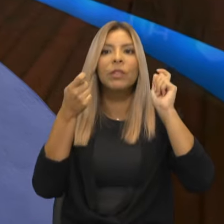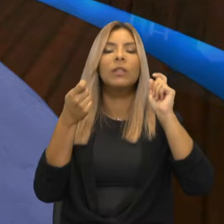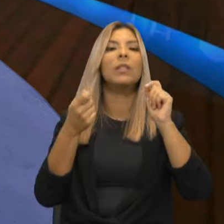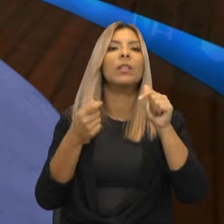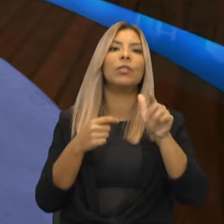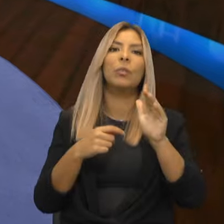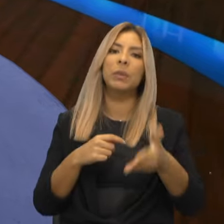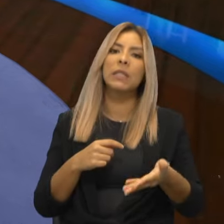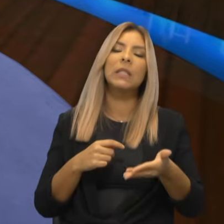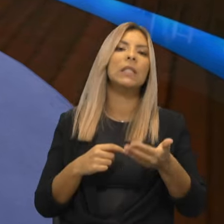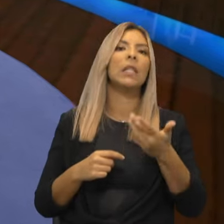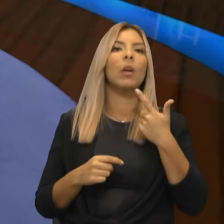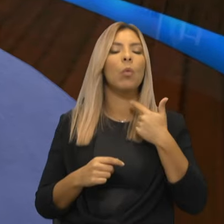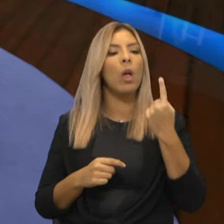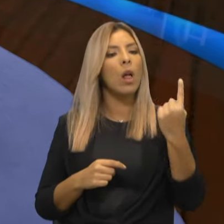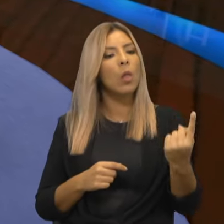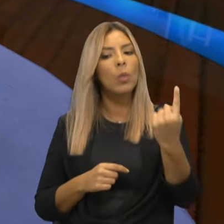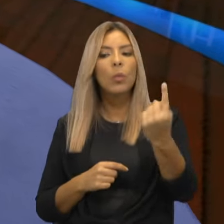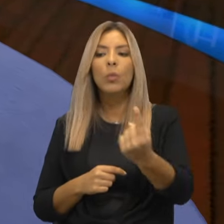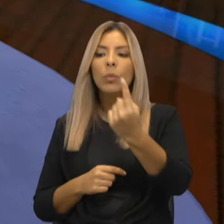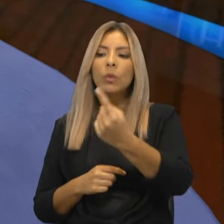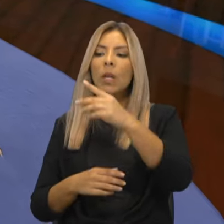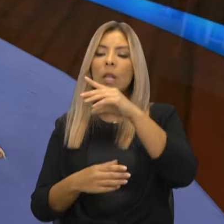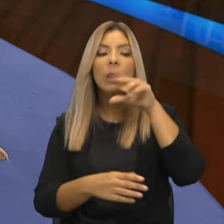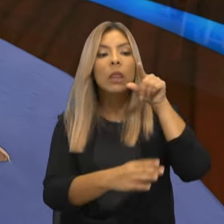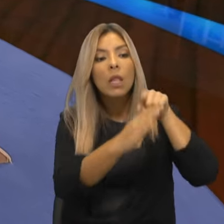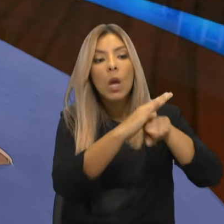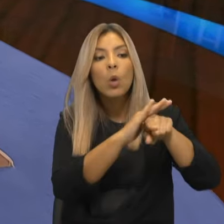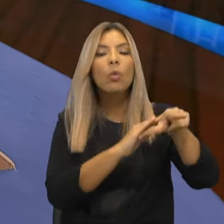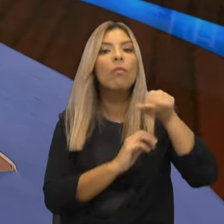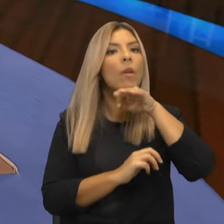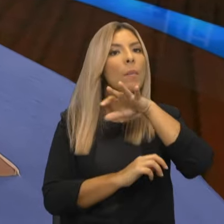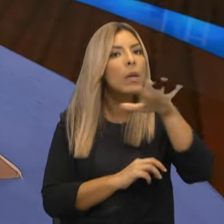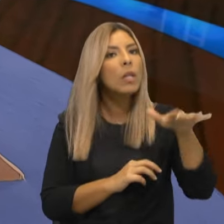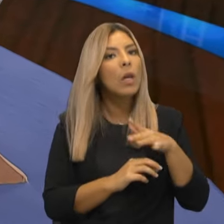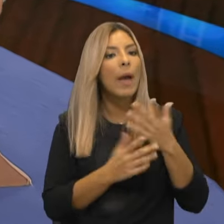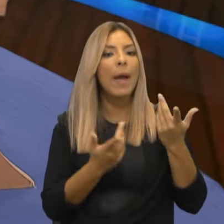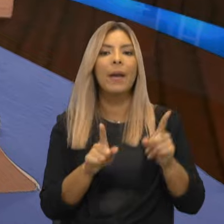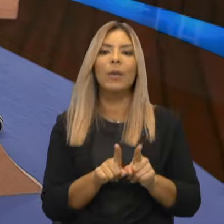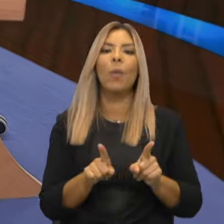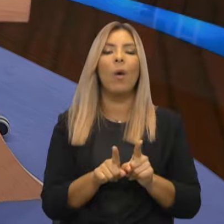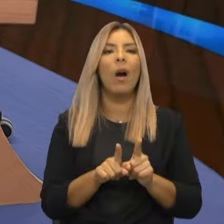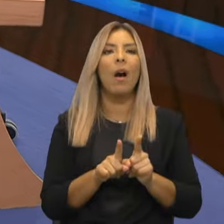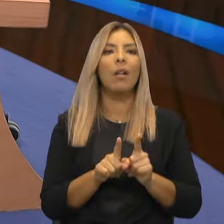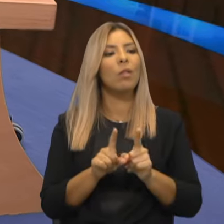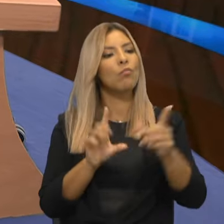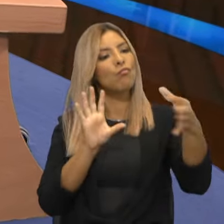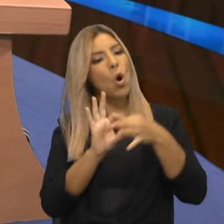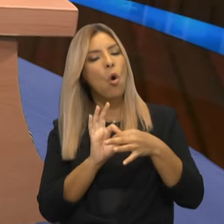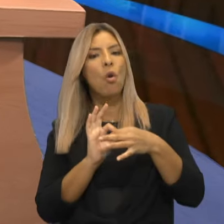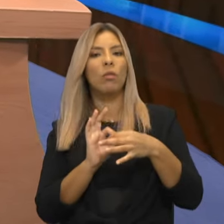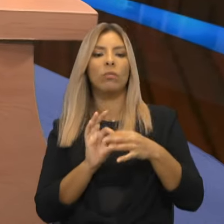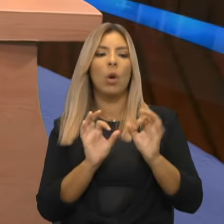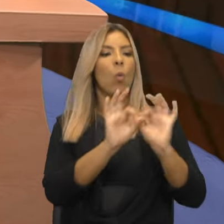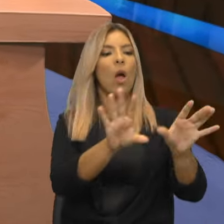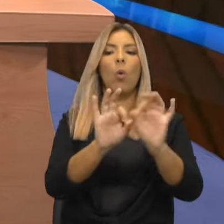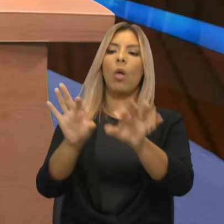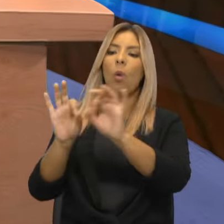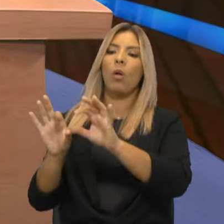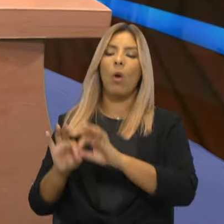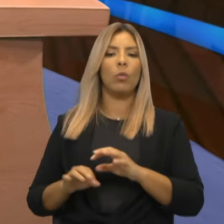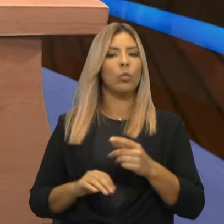circunstância existencial de cada família. Muito. Não é uma forma que tem que caber na nossa forma. Não, e não são iguais. É perceber iguais. o seu